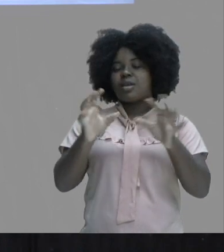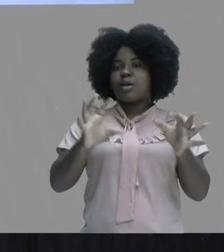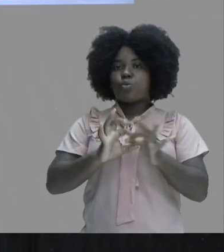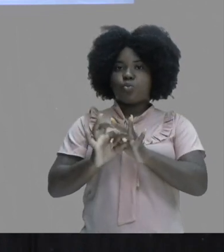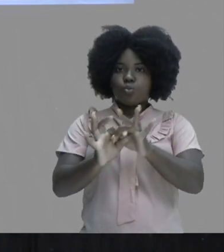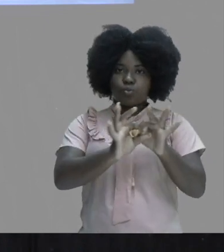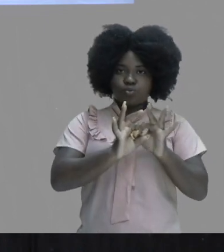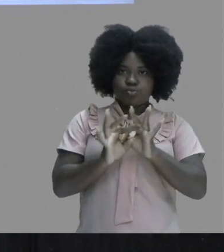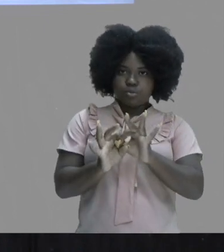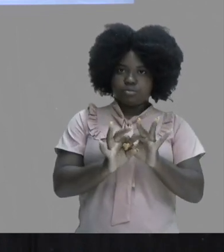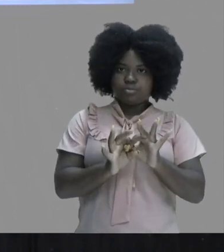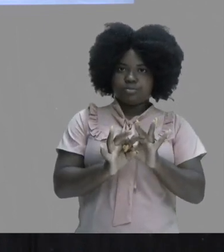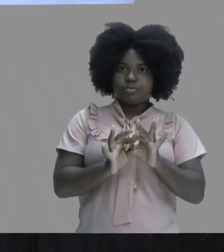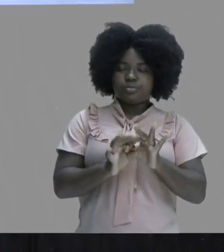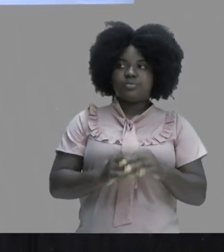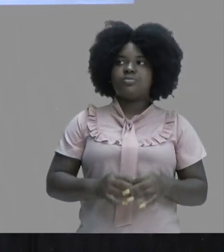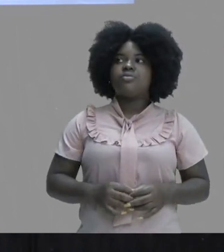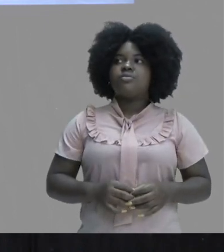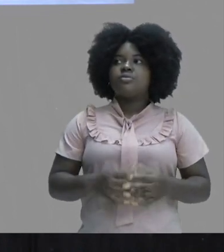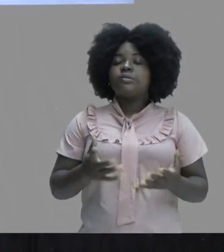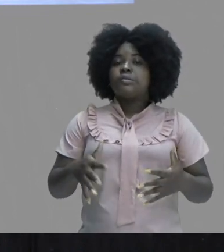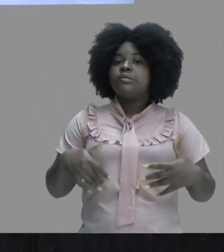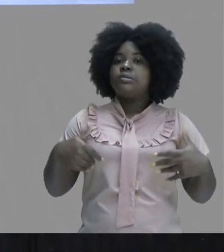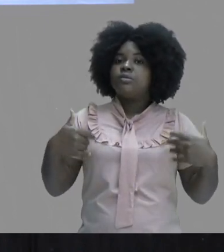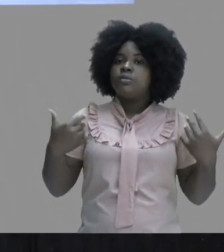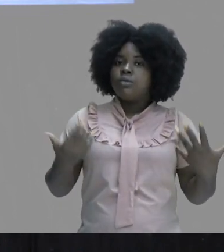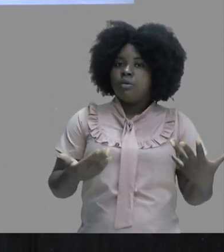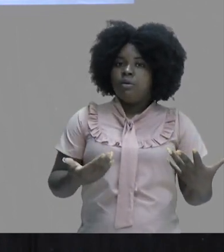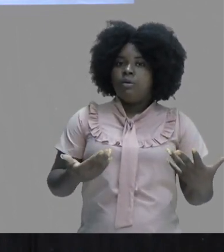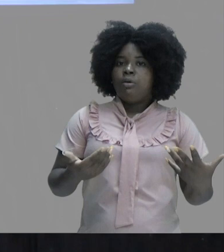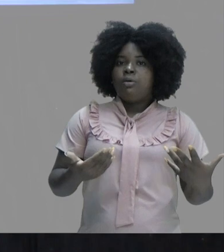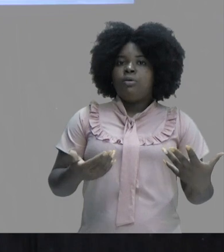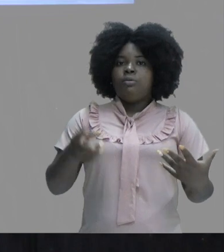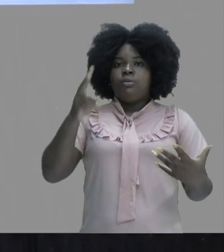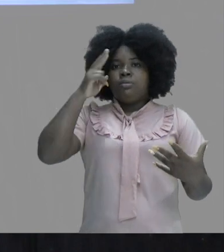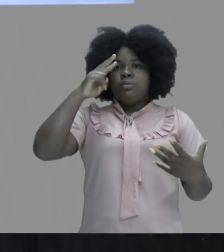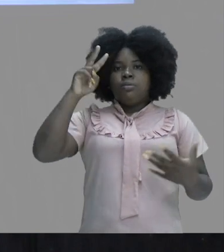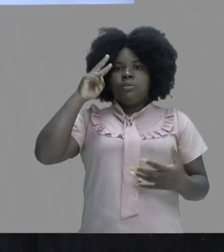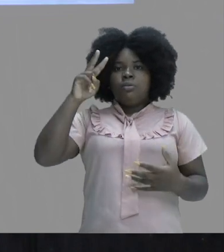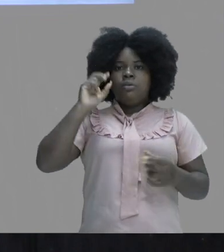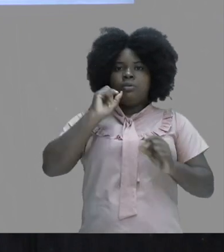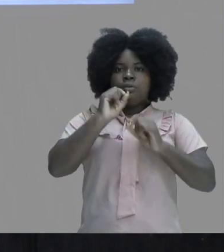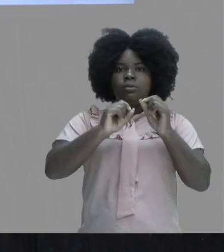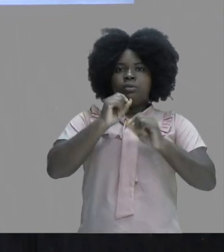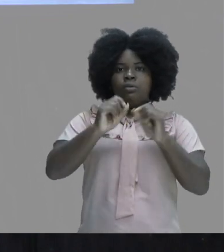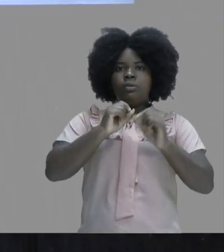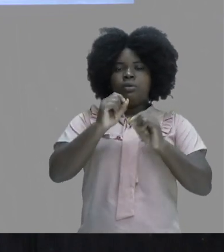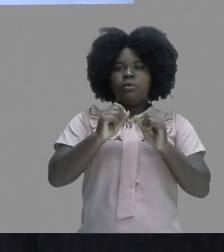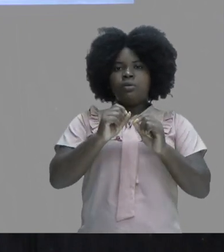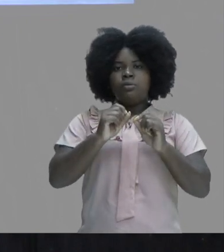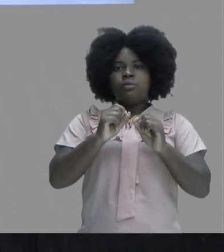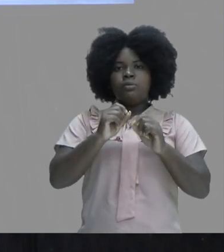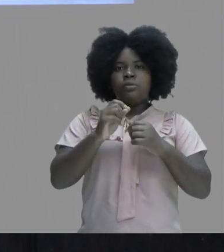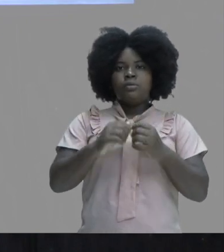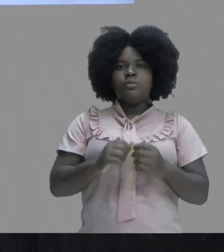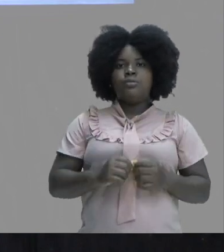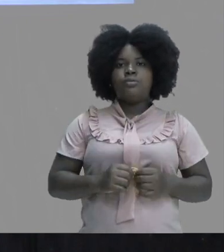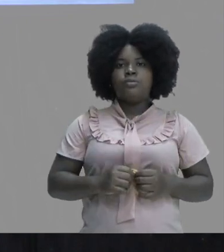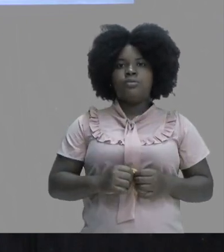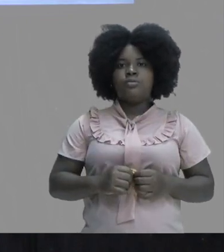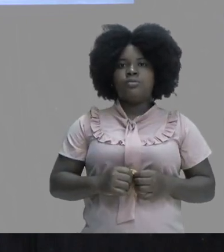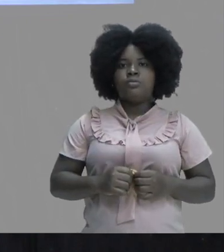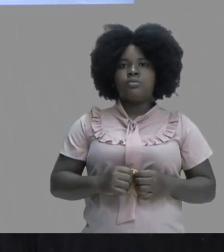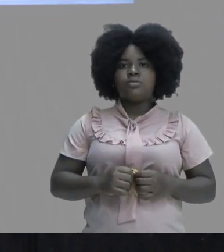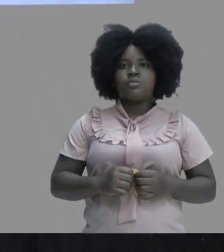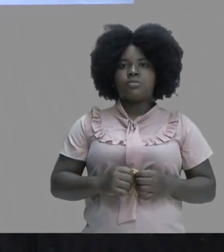esses ideais da modernidade, lá do liberalismo, das revoluções modernas, eles estão presentes aqui. Ó. Não era novidade